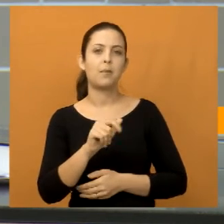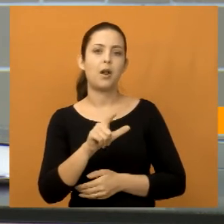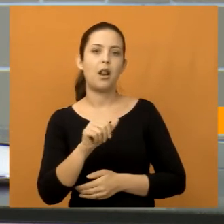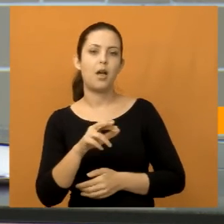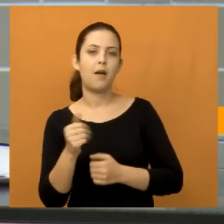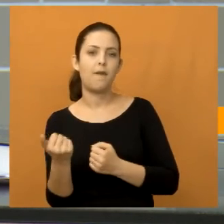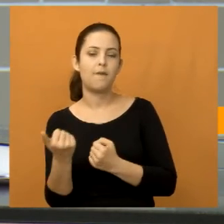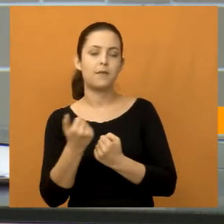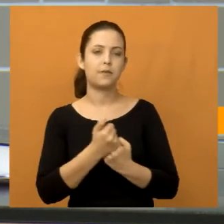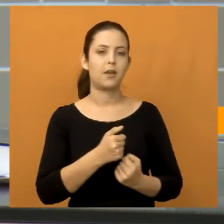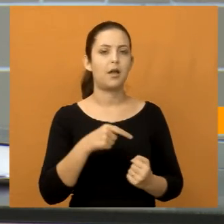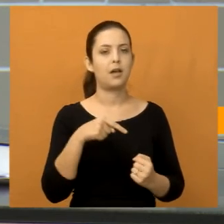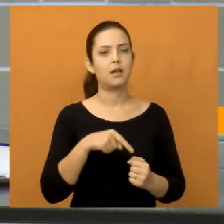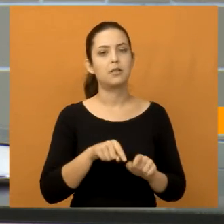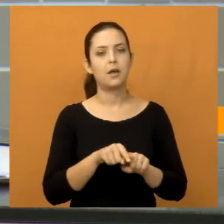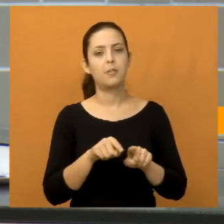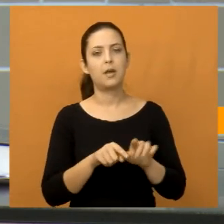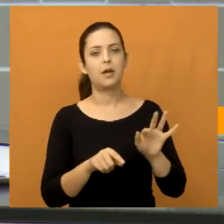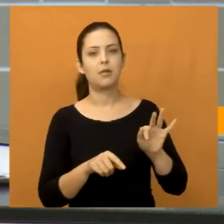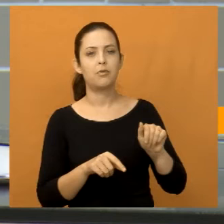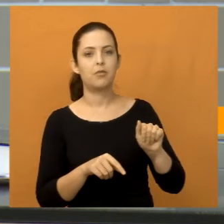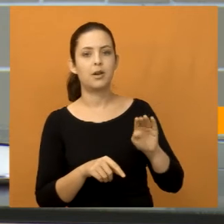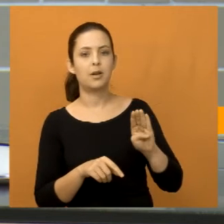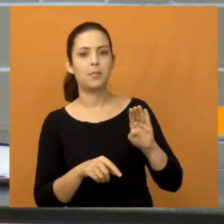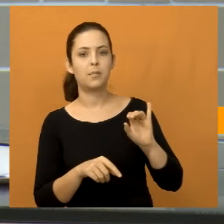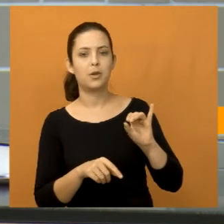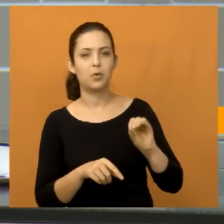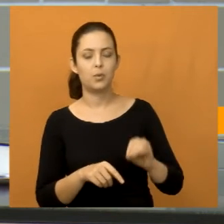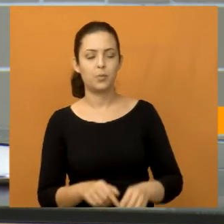no lugar do depoente e do senhor Fábio Fagionato.